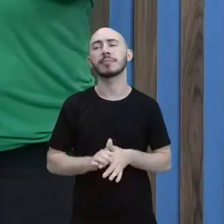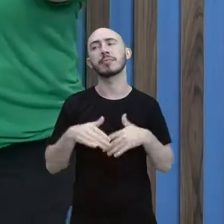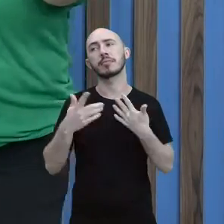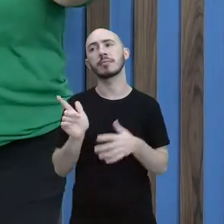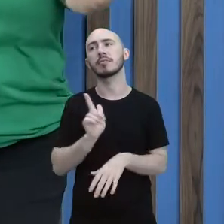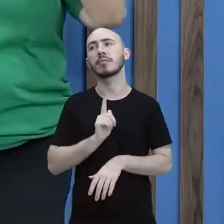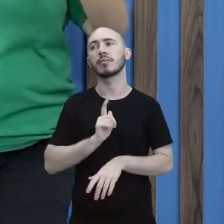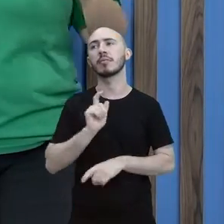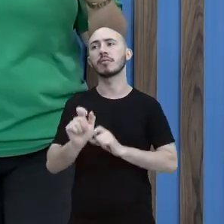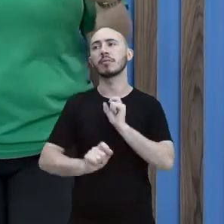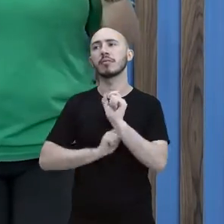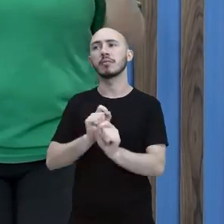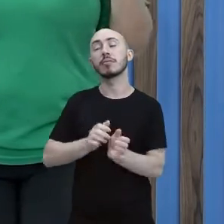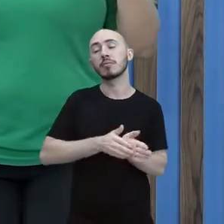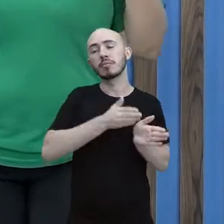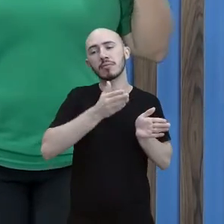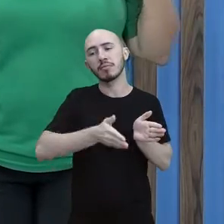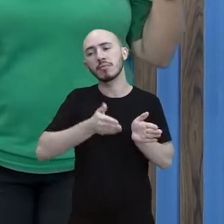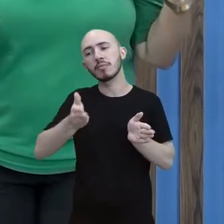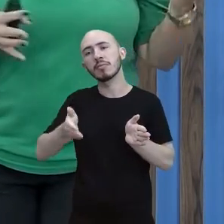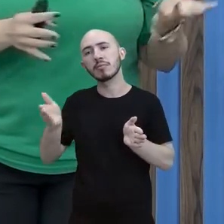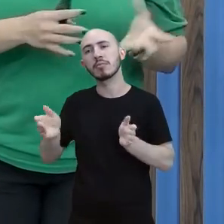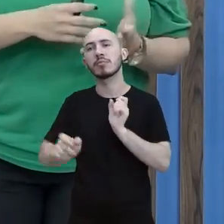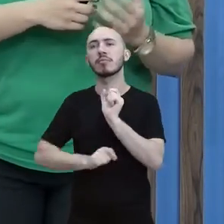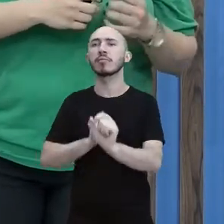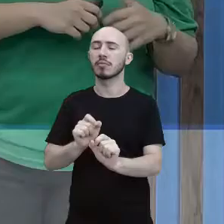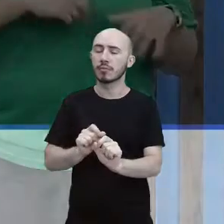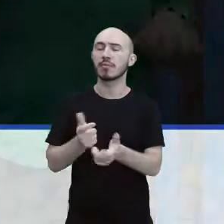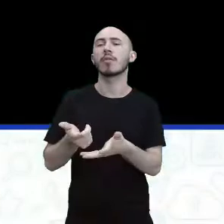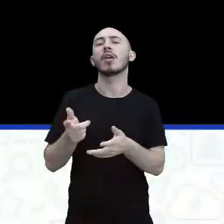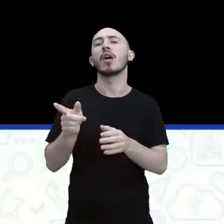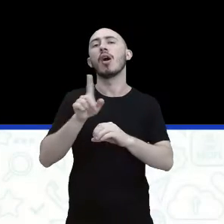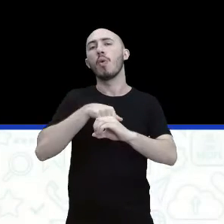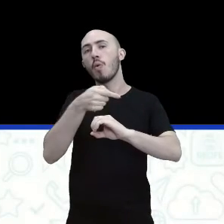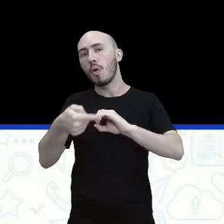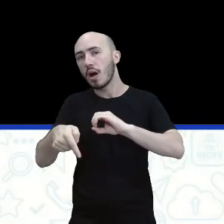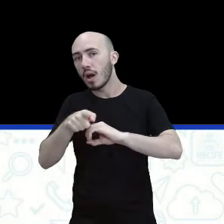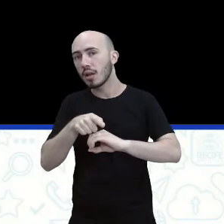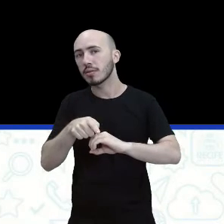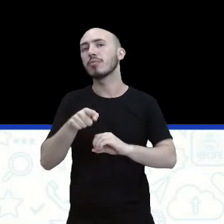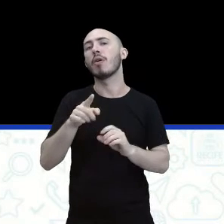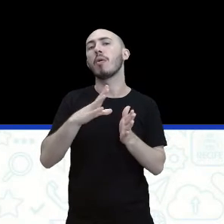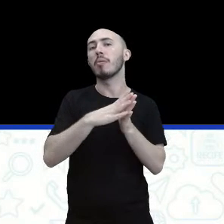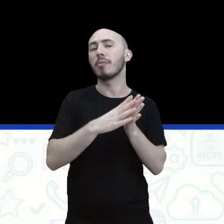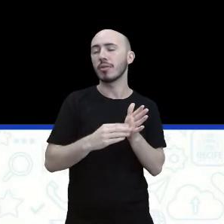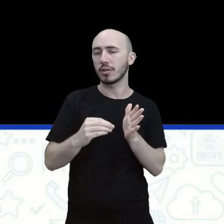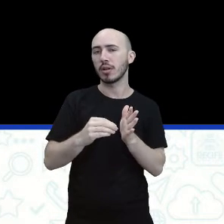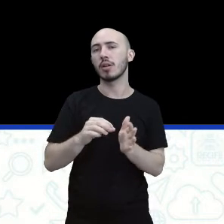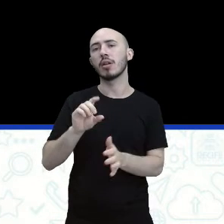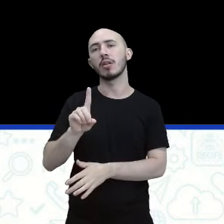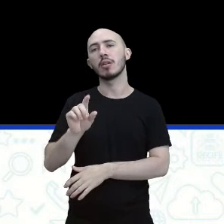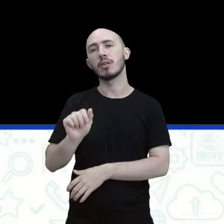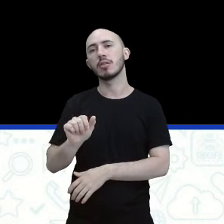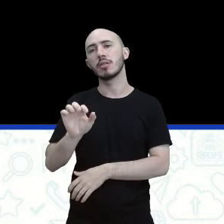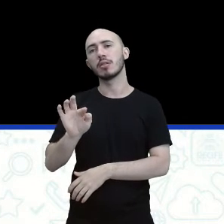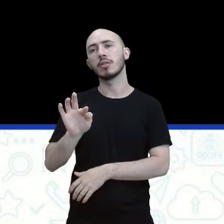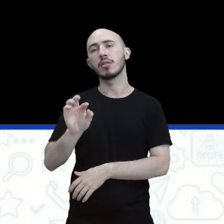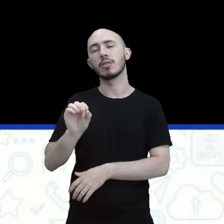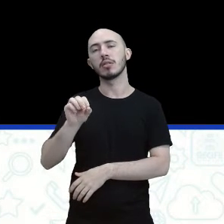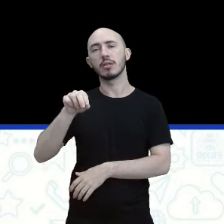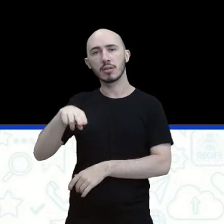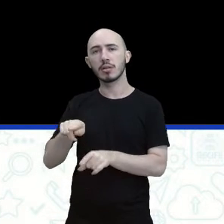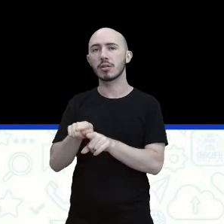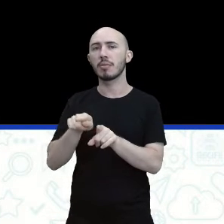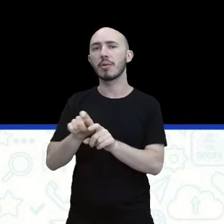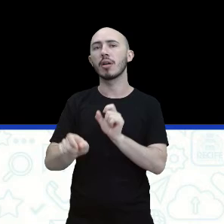Aí, gente, passamos pelo modelo de Dalton, né? Conversamos um pouquinho sobre essa história da carga elétrica, né?